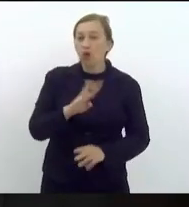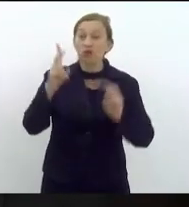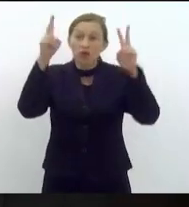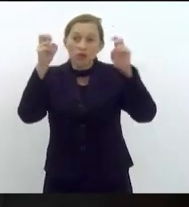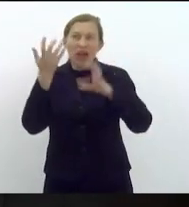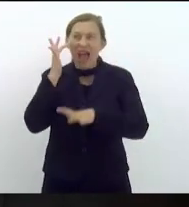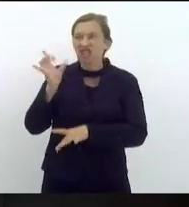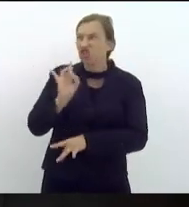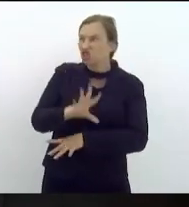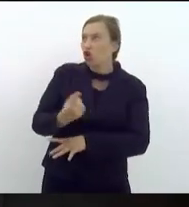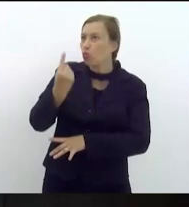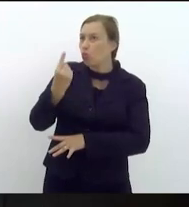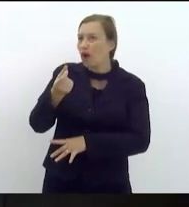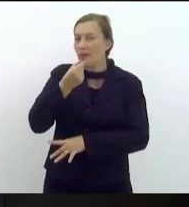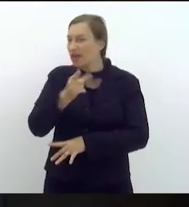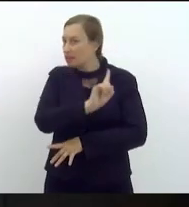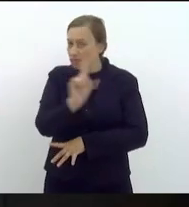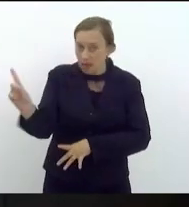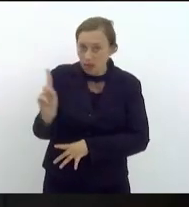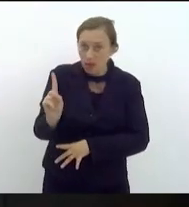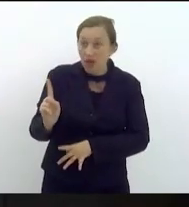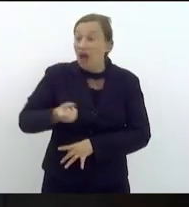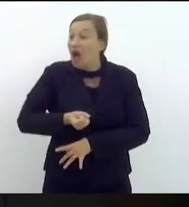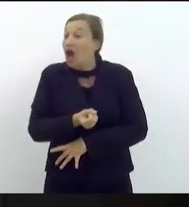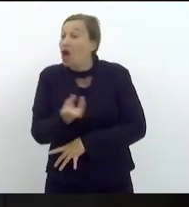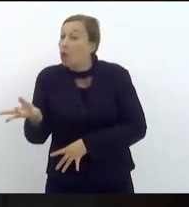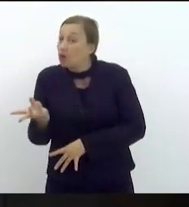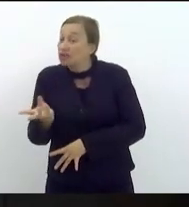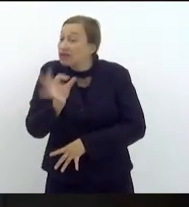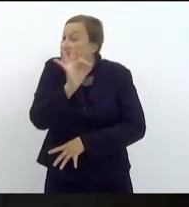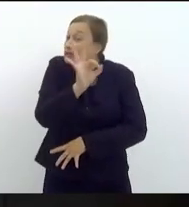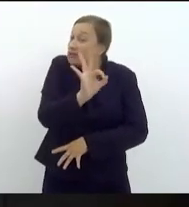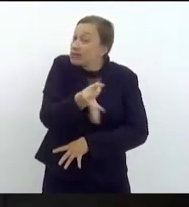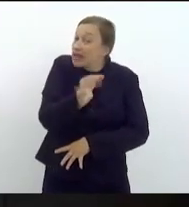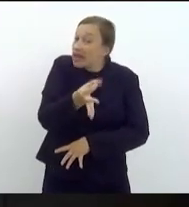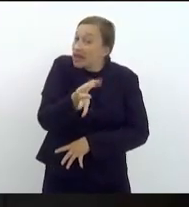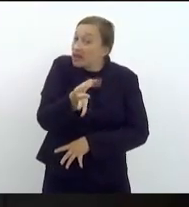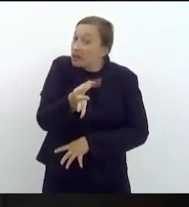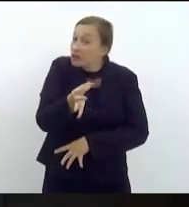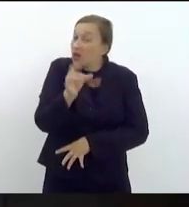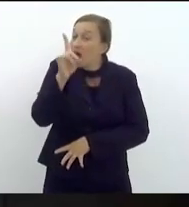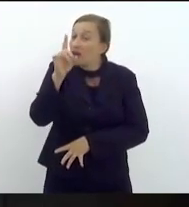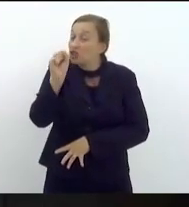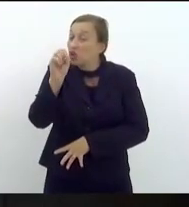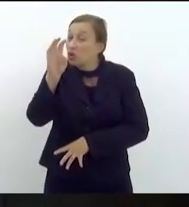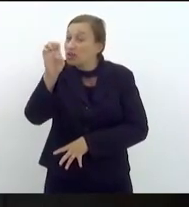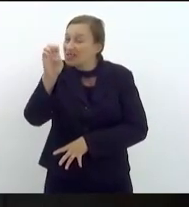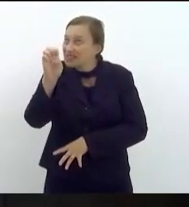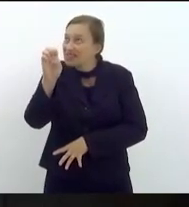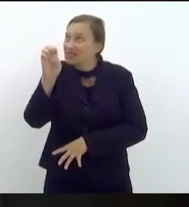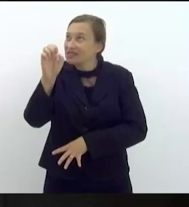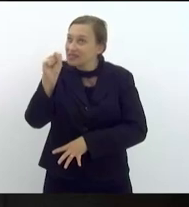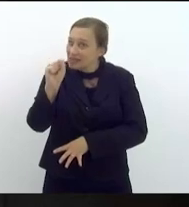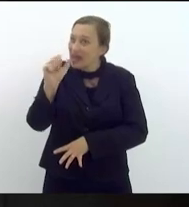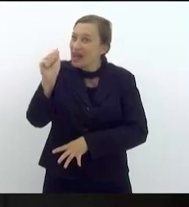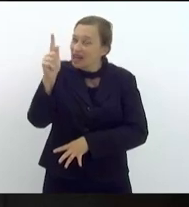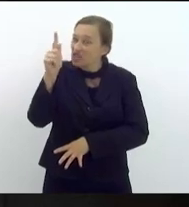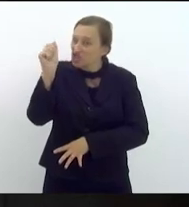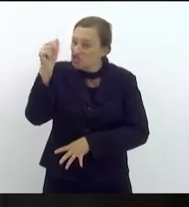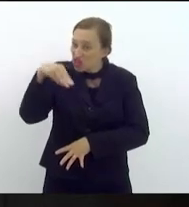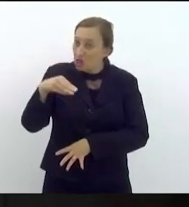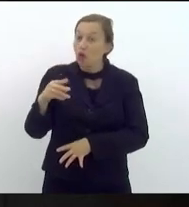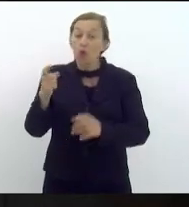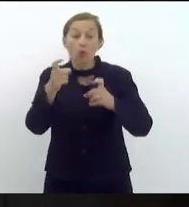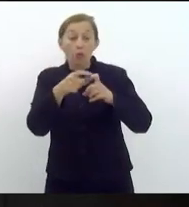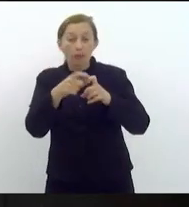um remédio só não é a quantidade do princípio ativo a dosagem o médico vai dizer Olha você tá com